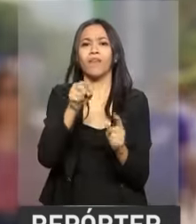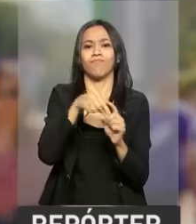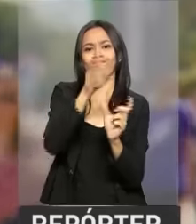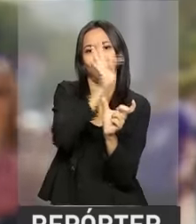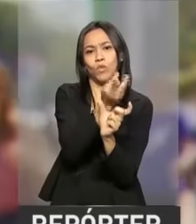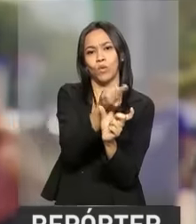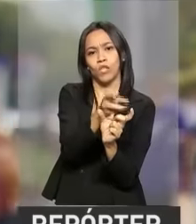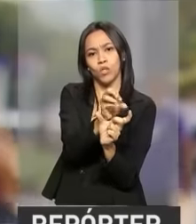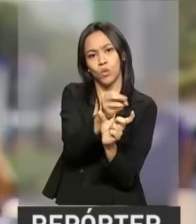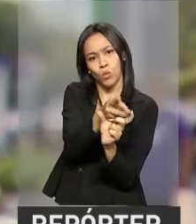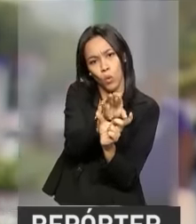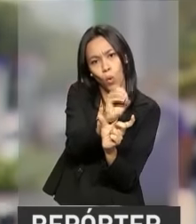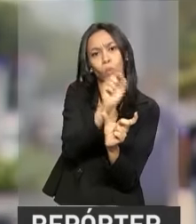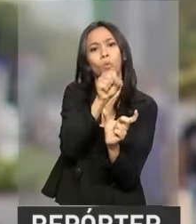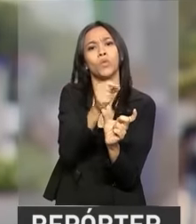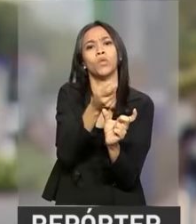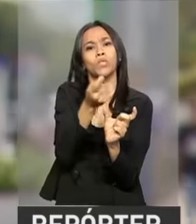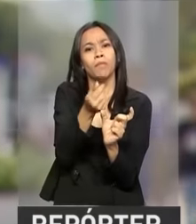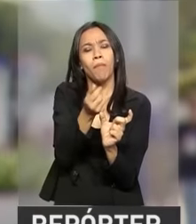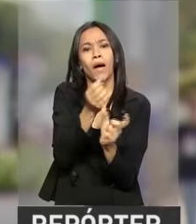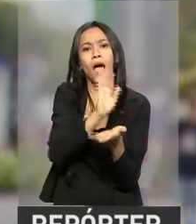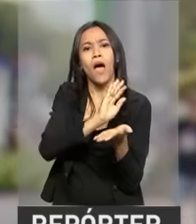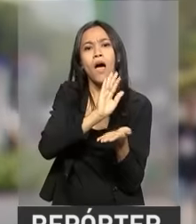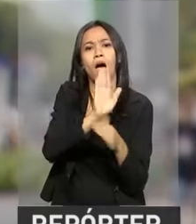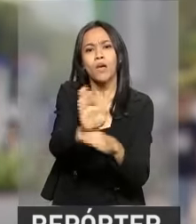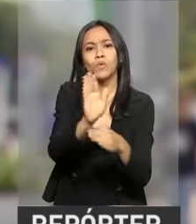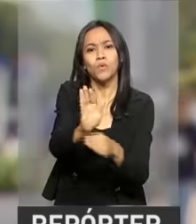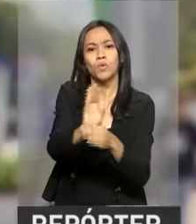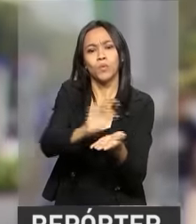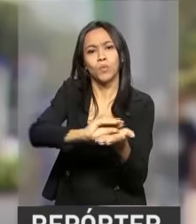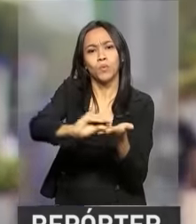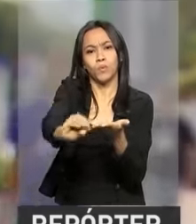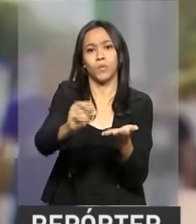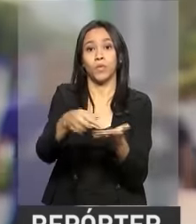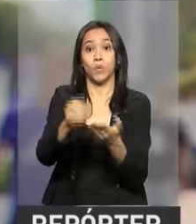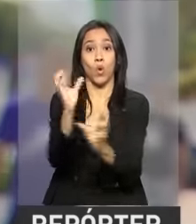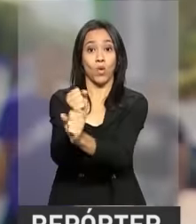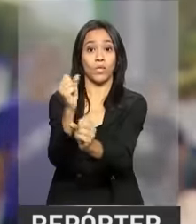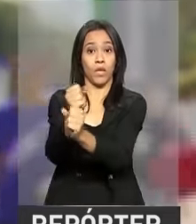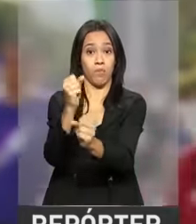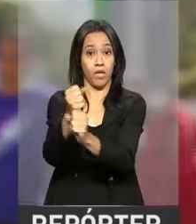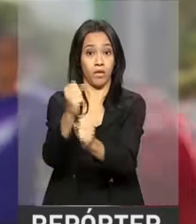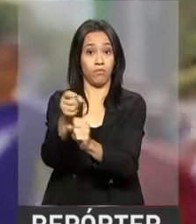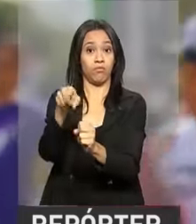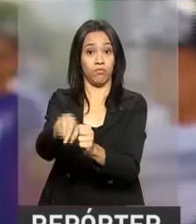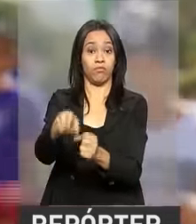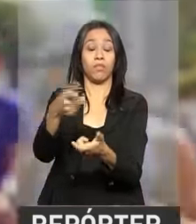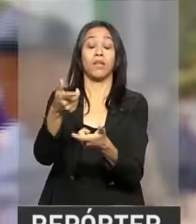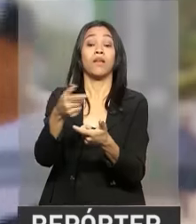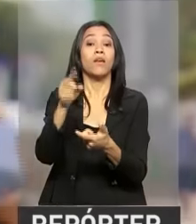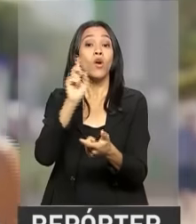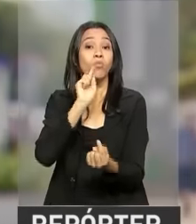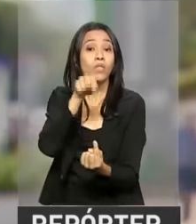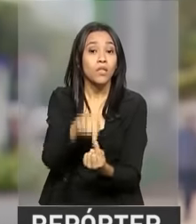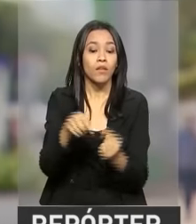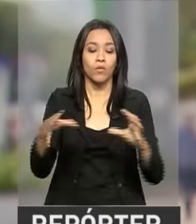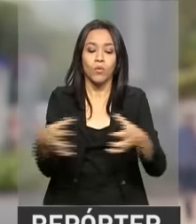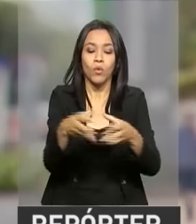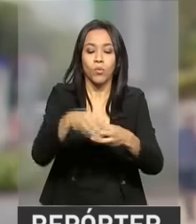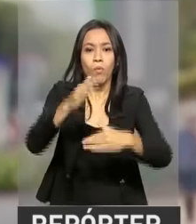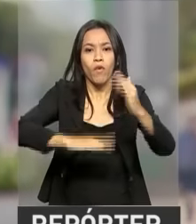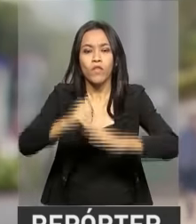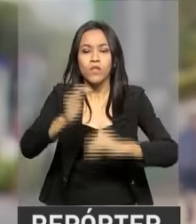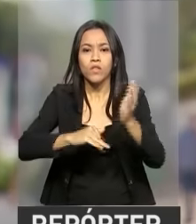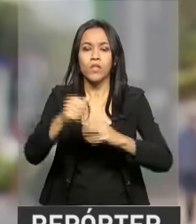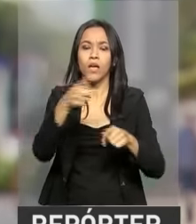Nacional para financiar o déficit no orçamento do governo federal a principal meta da equipe econômica do do governo de